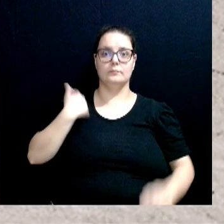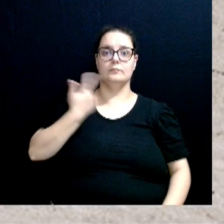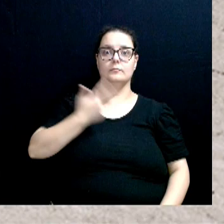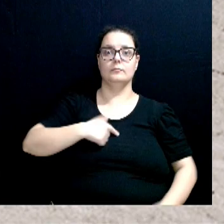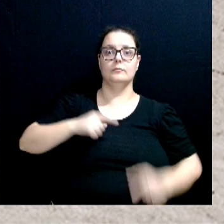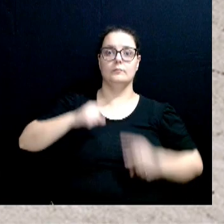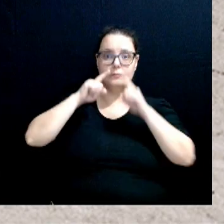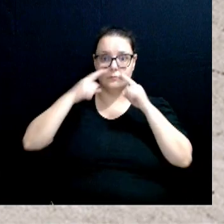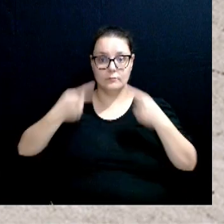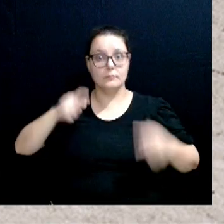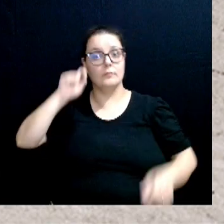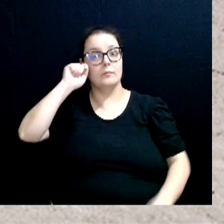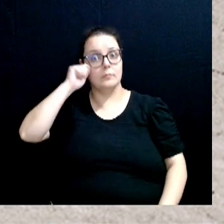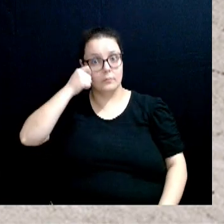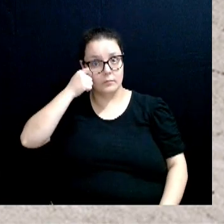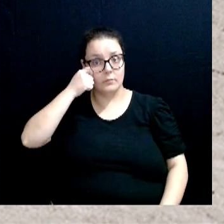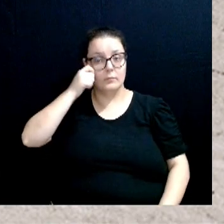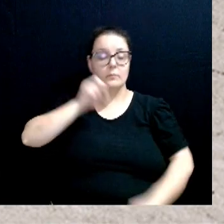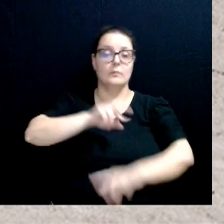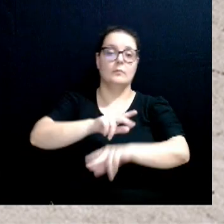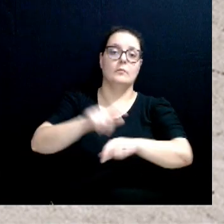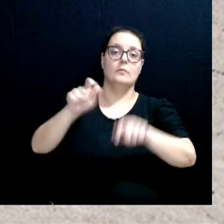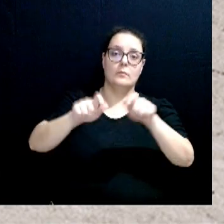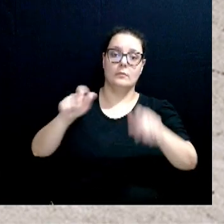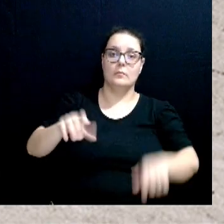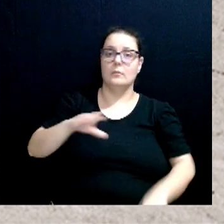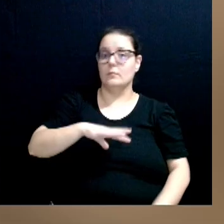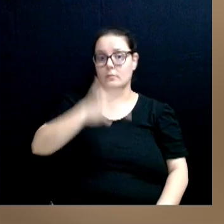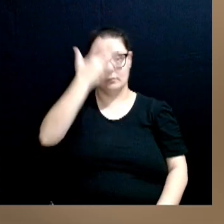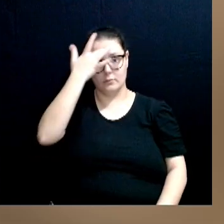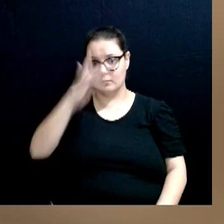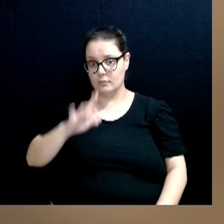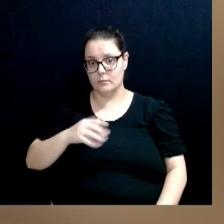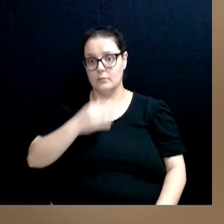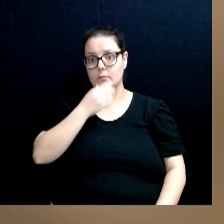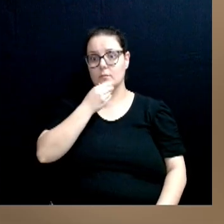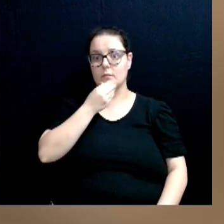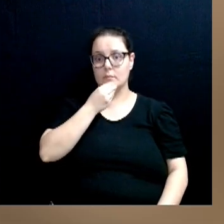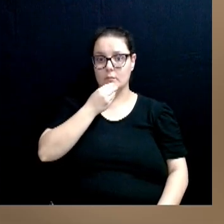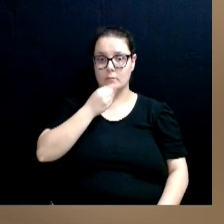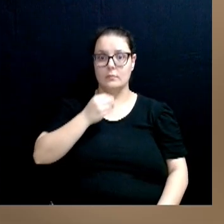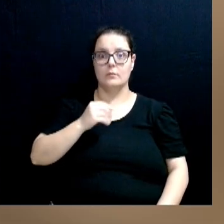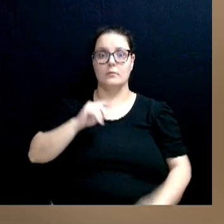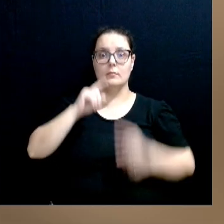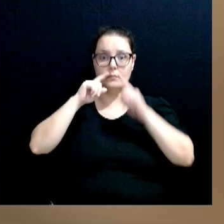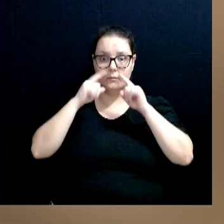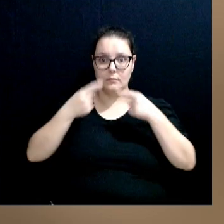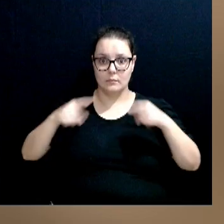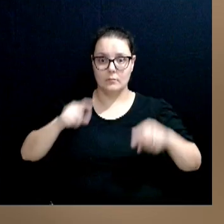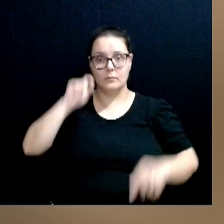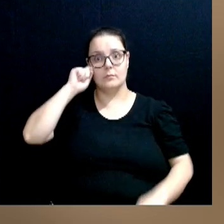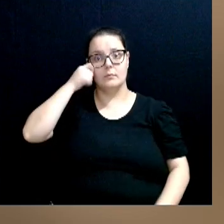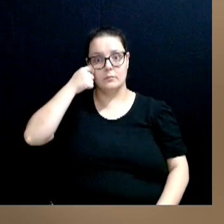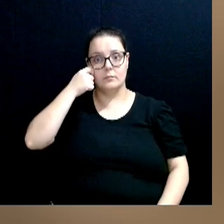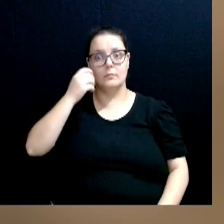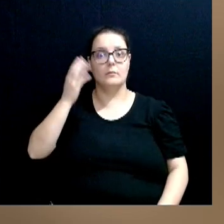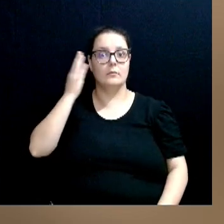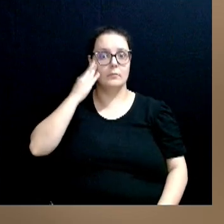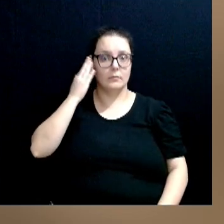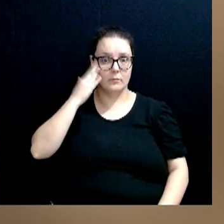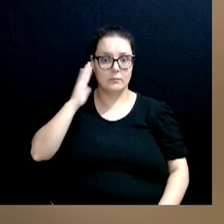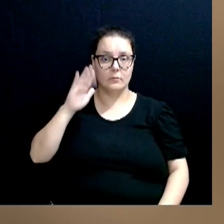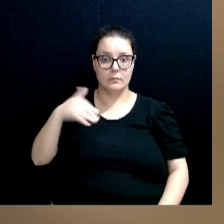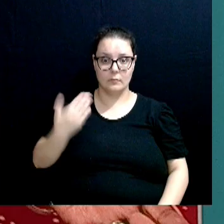negro, que muitas pessoas na cidade não sabiam que Carlos Gomes era negro, ficaram sabendo quando eu